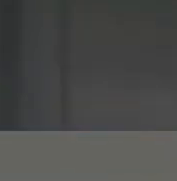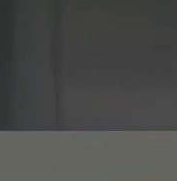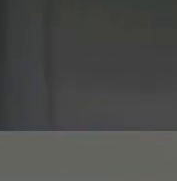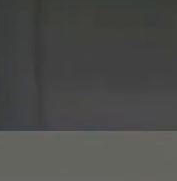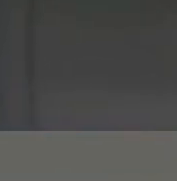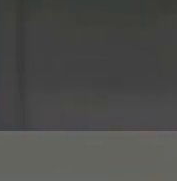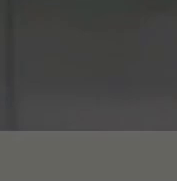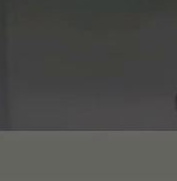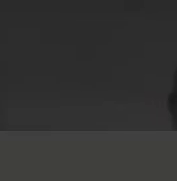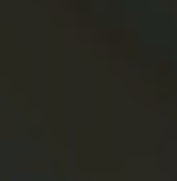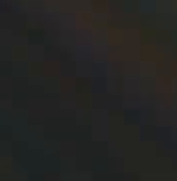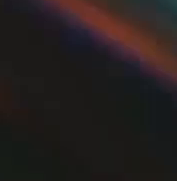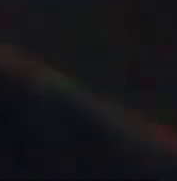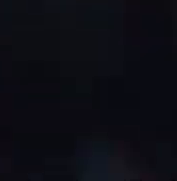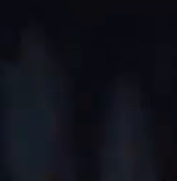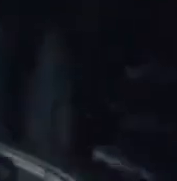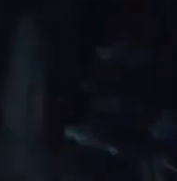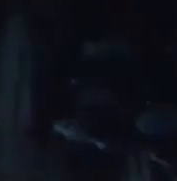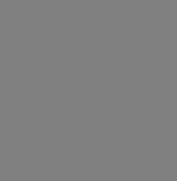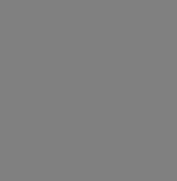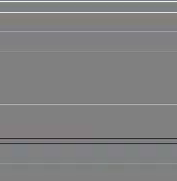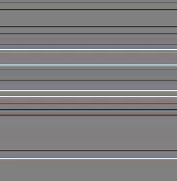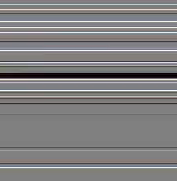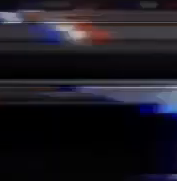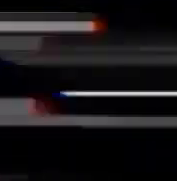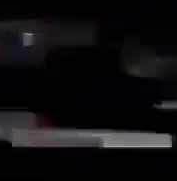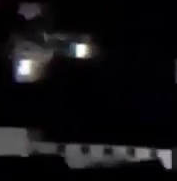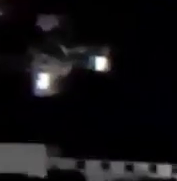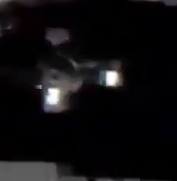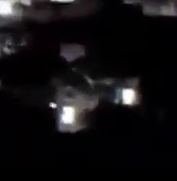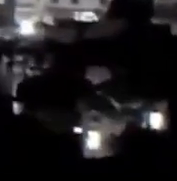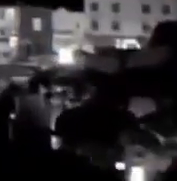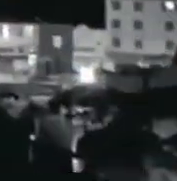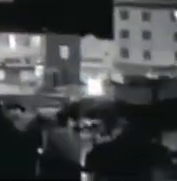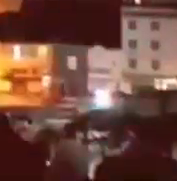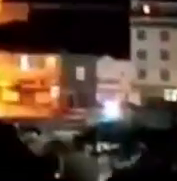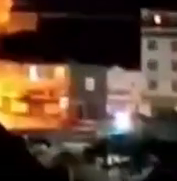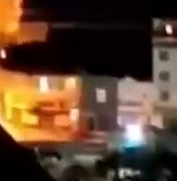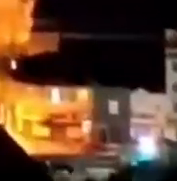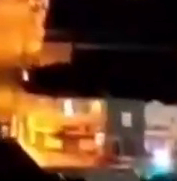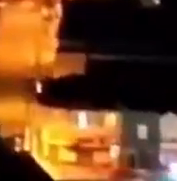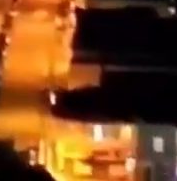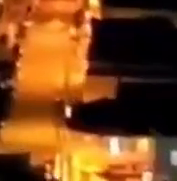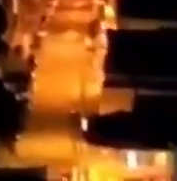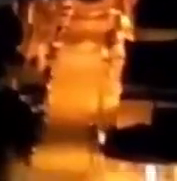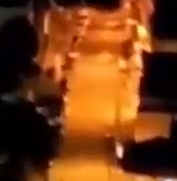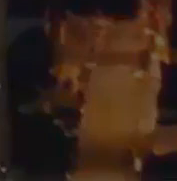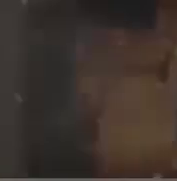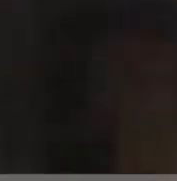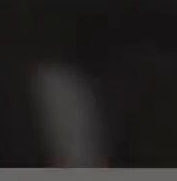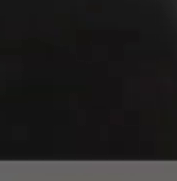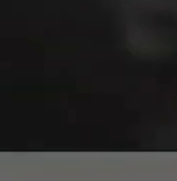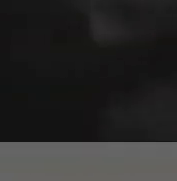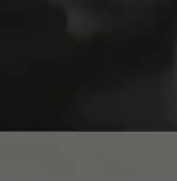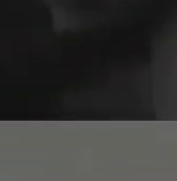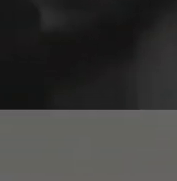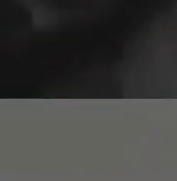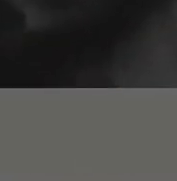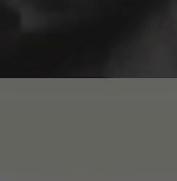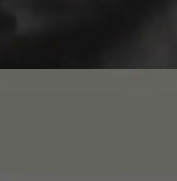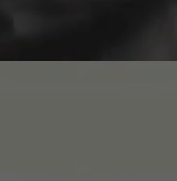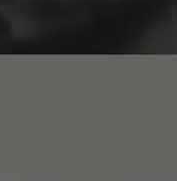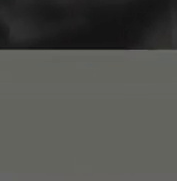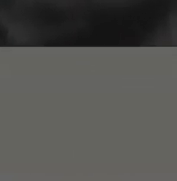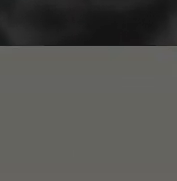1987 estamos no Brasil há 22 anos e temos um enorme orgulho em estar aqui nós temos de uma